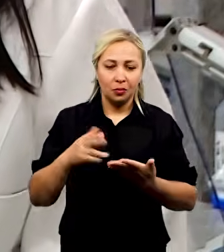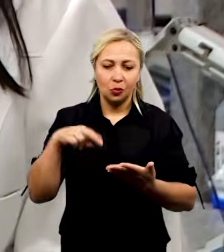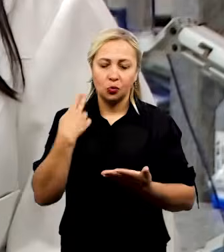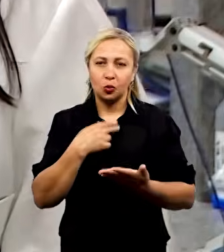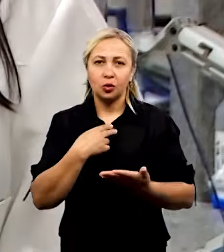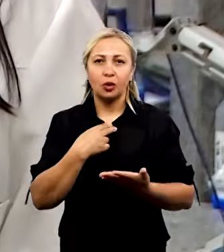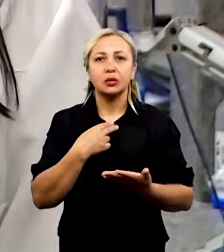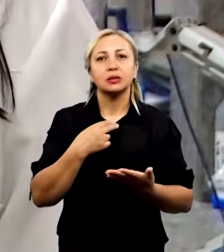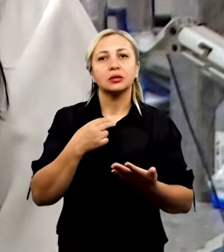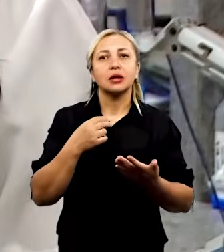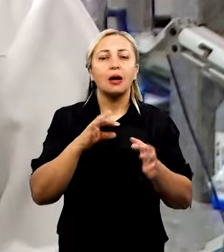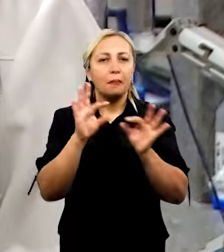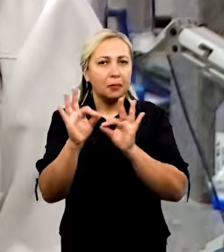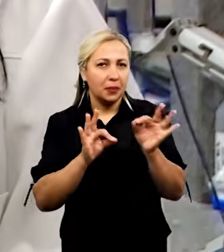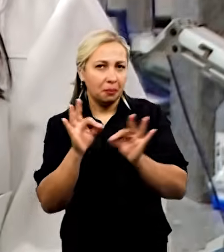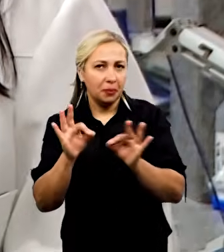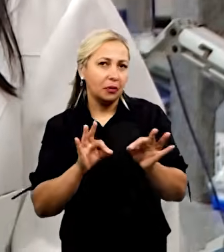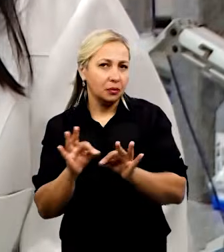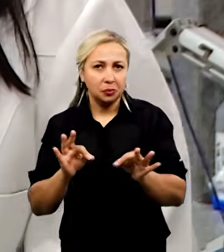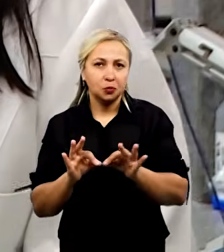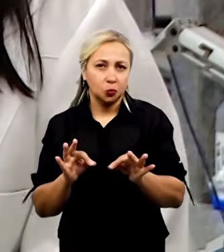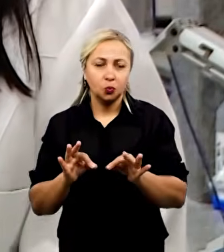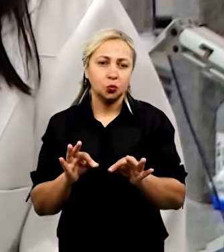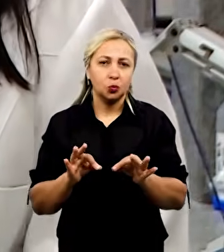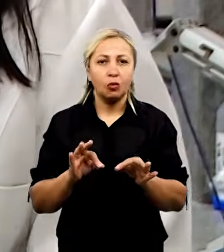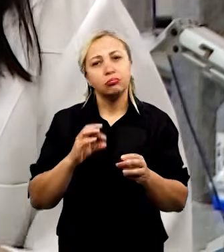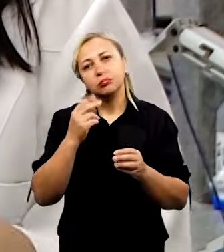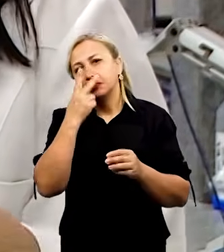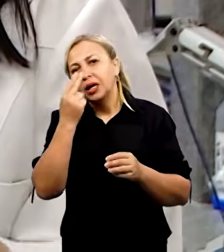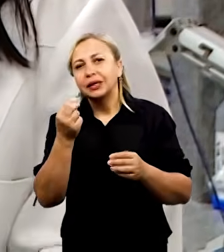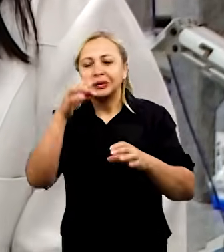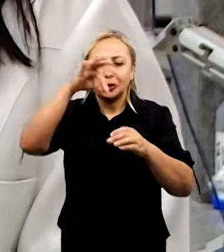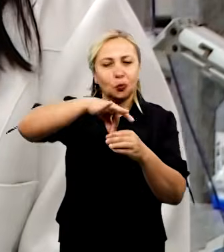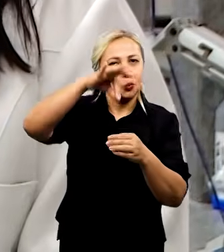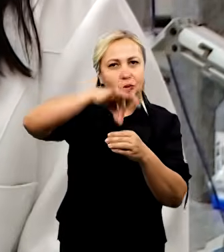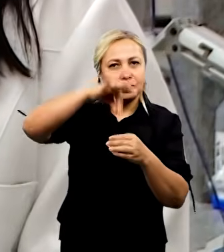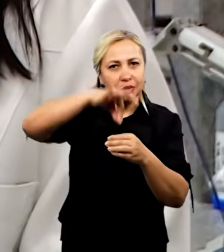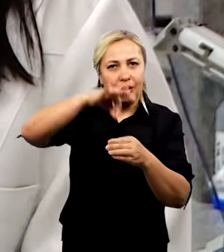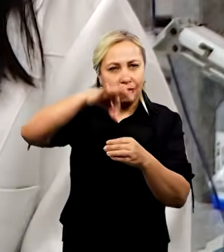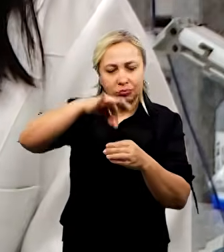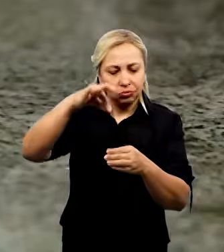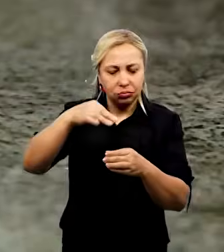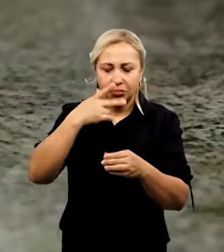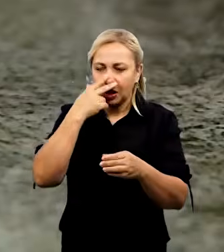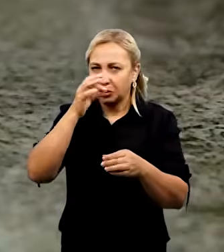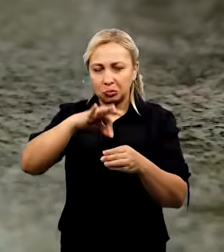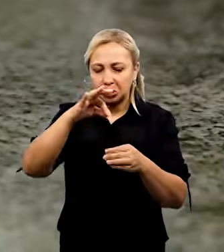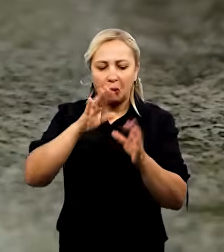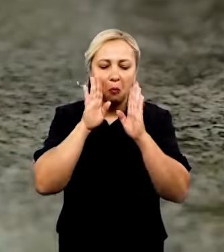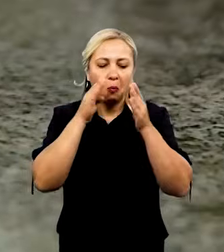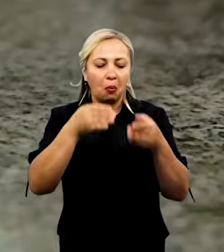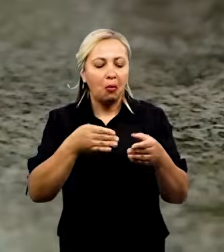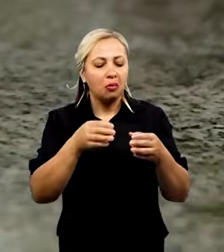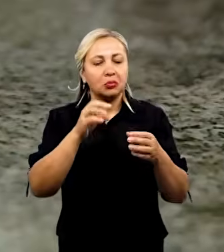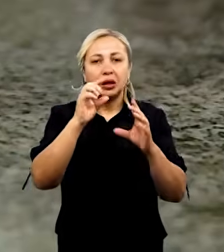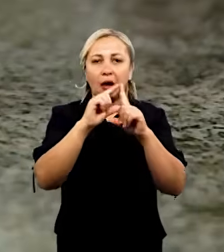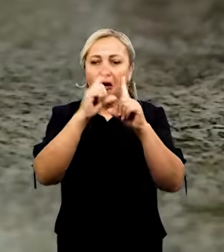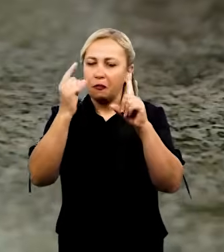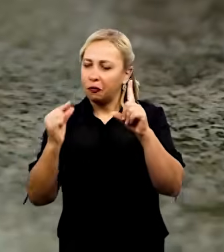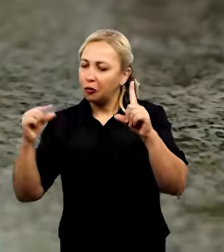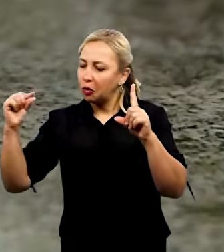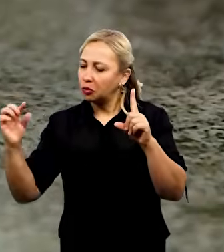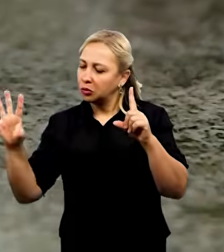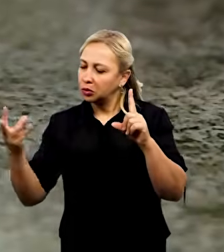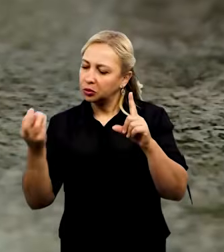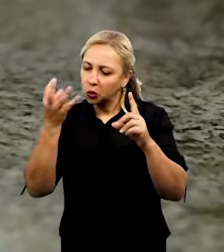Inicialmente, nós preparamos como se fossem chás da planta, né? Nós focamos no estudo das